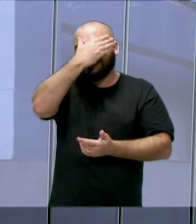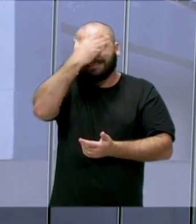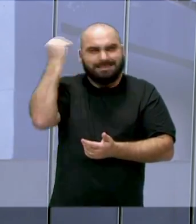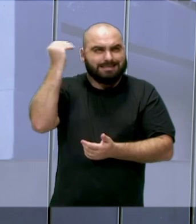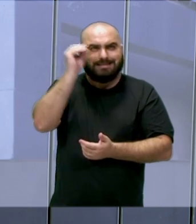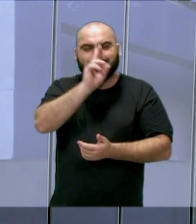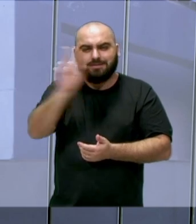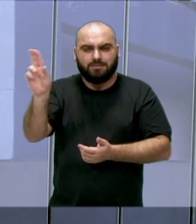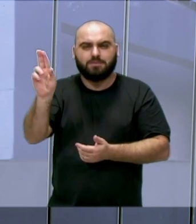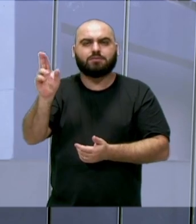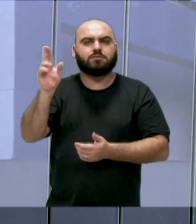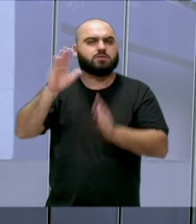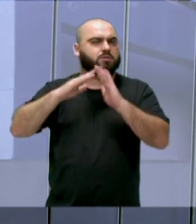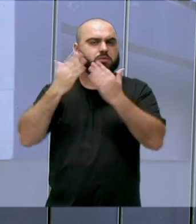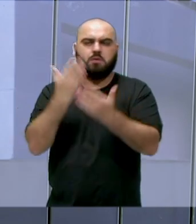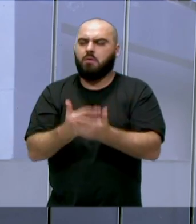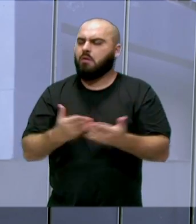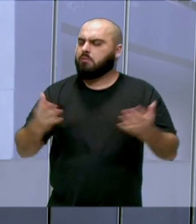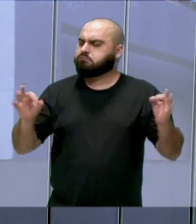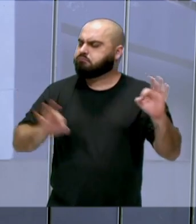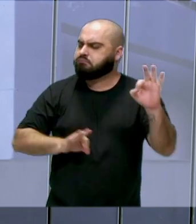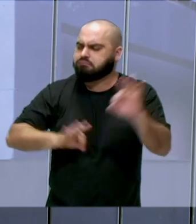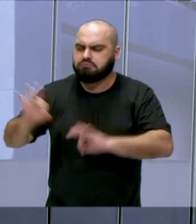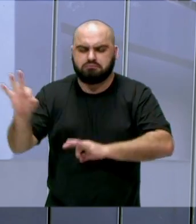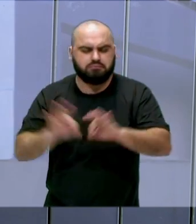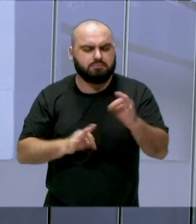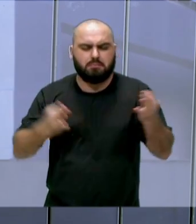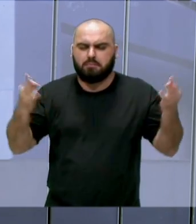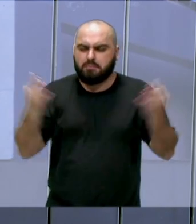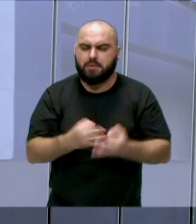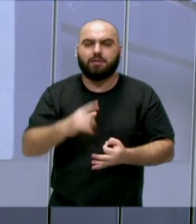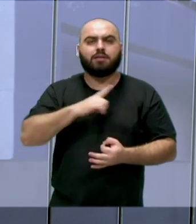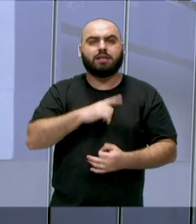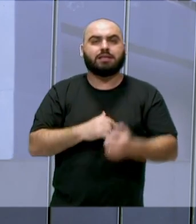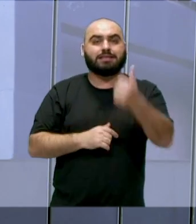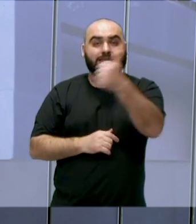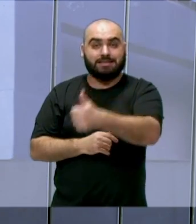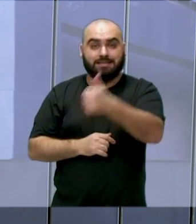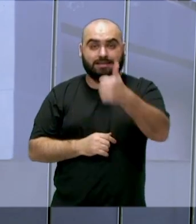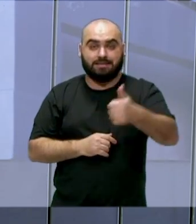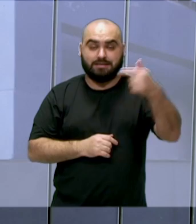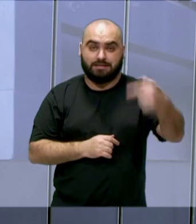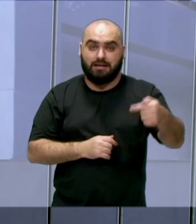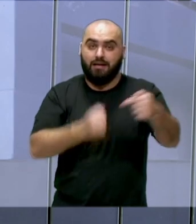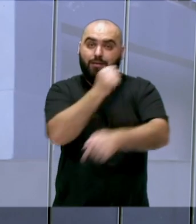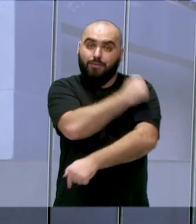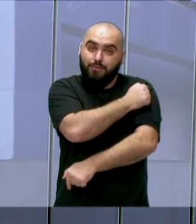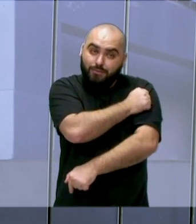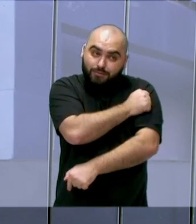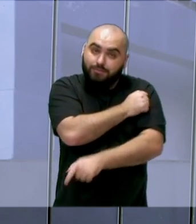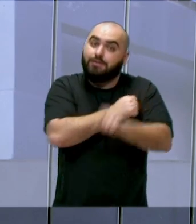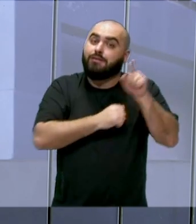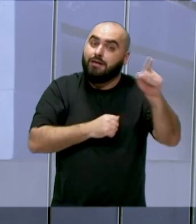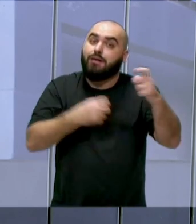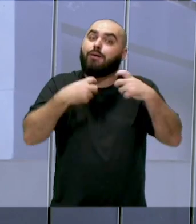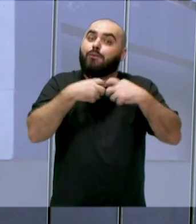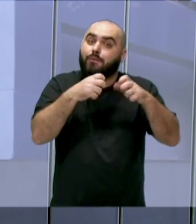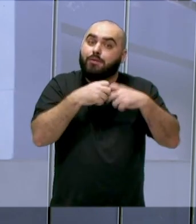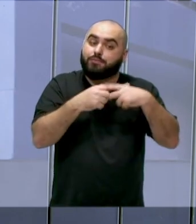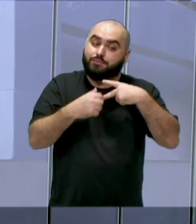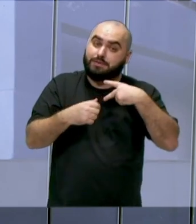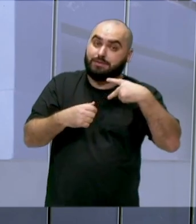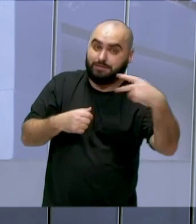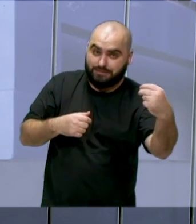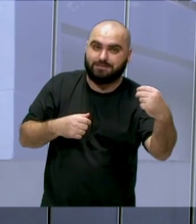agora, fantástica, muito bem organizada, tem 117 alunos e nós tínhamos uma situação lá que o ônibus que sai na